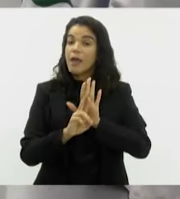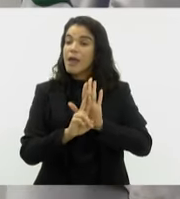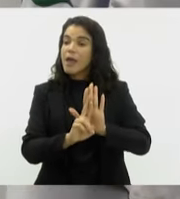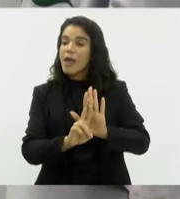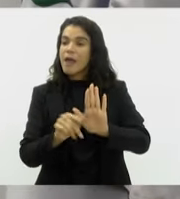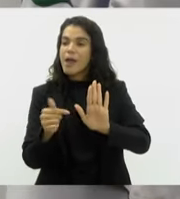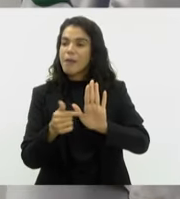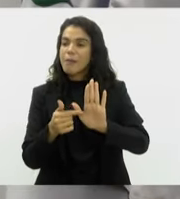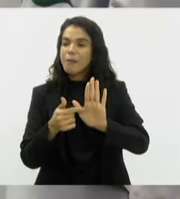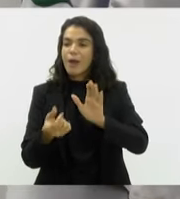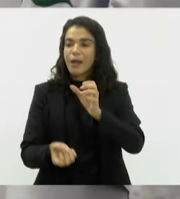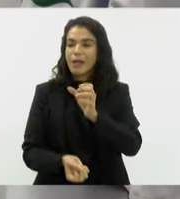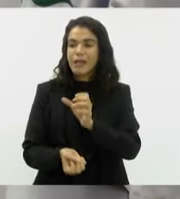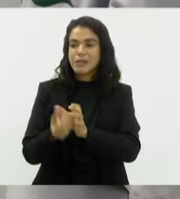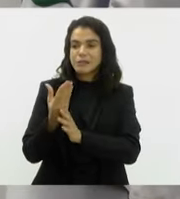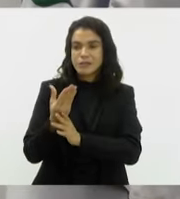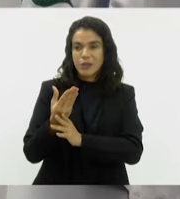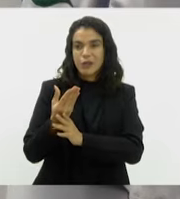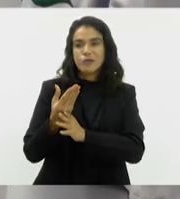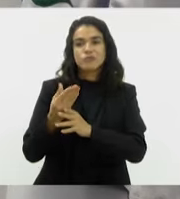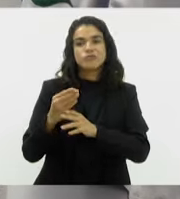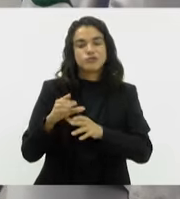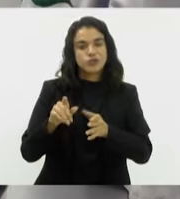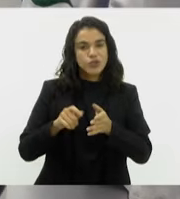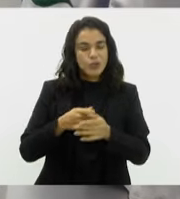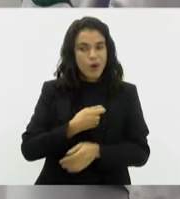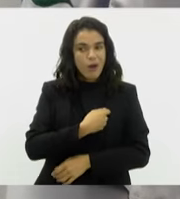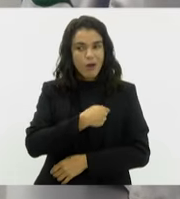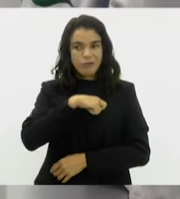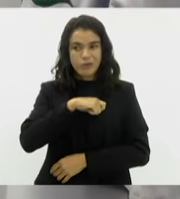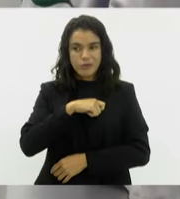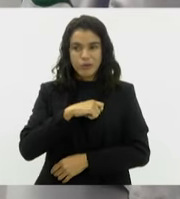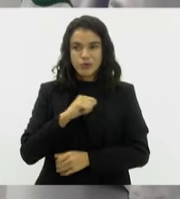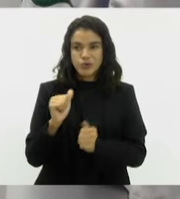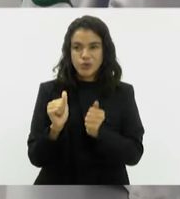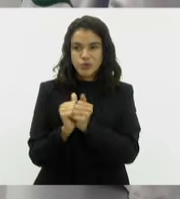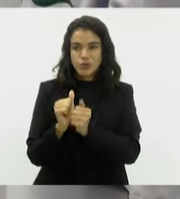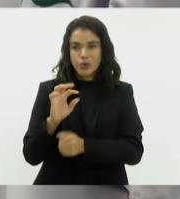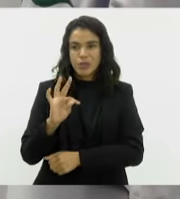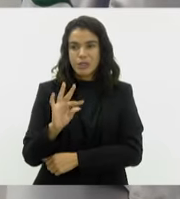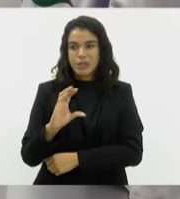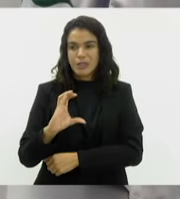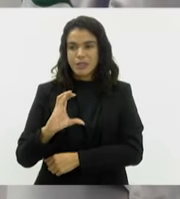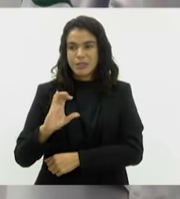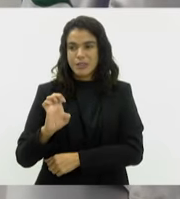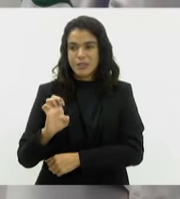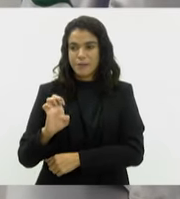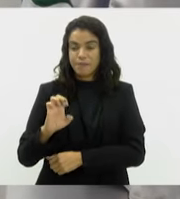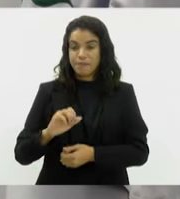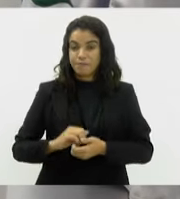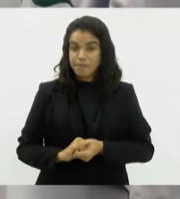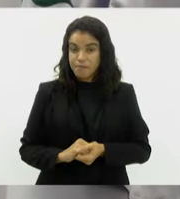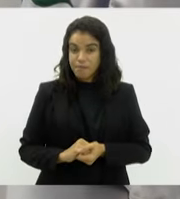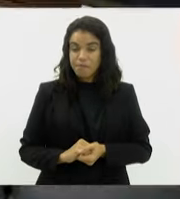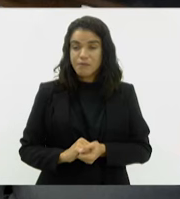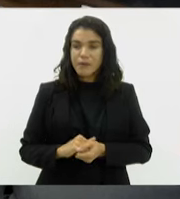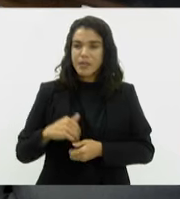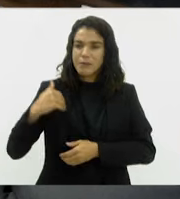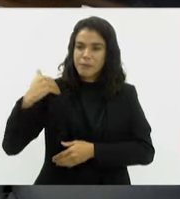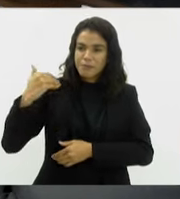para a abertura de auditoria governamental especial junto ao TCE. E, além disso, senhor presidente, nos últimos